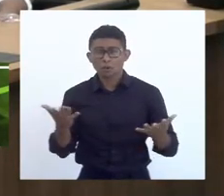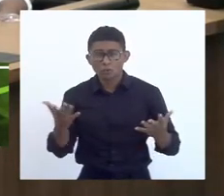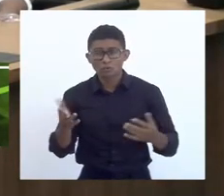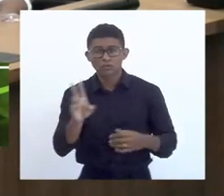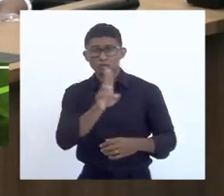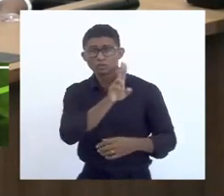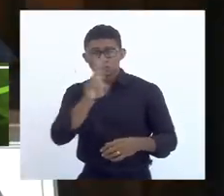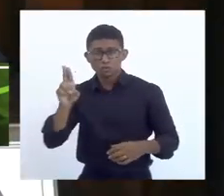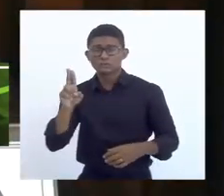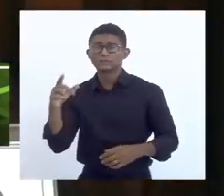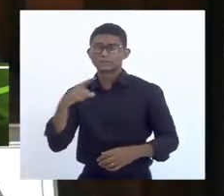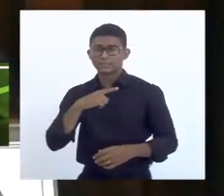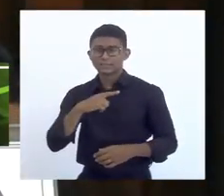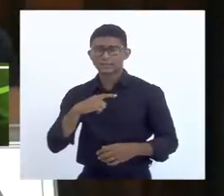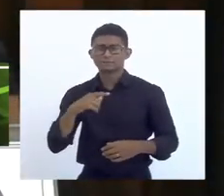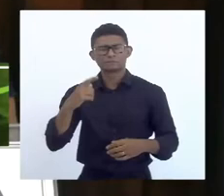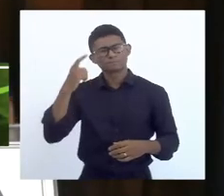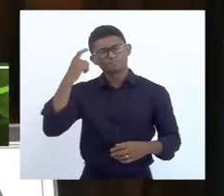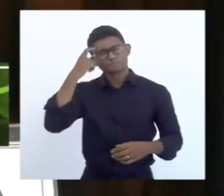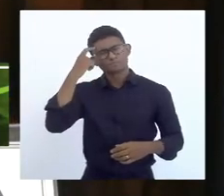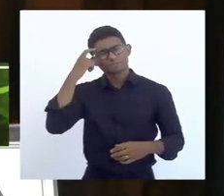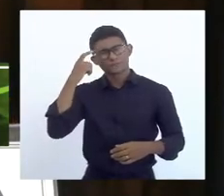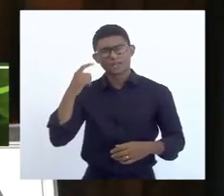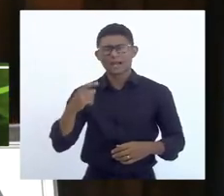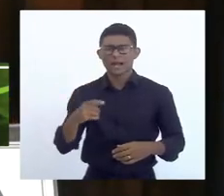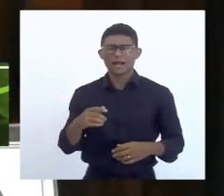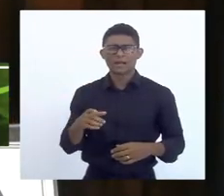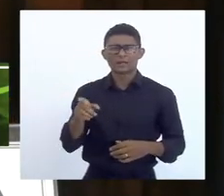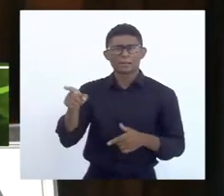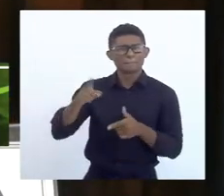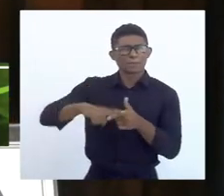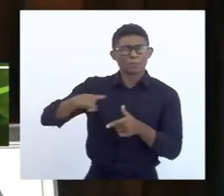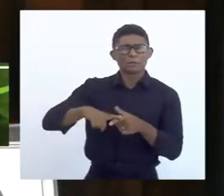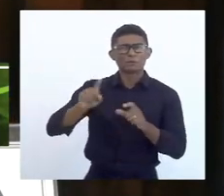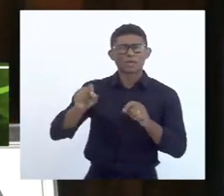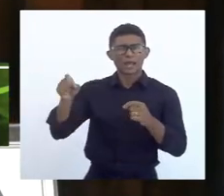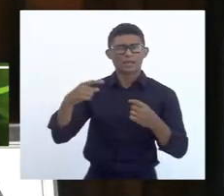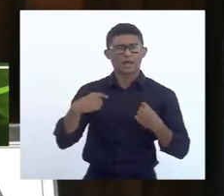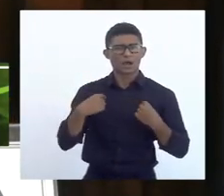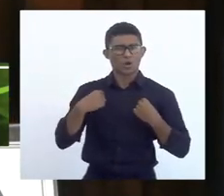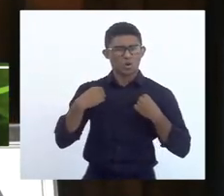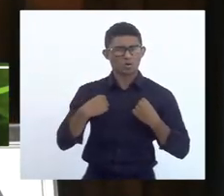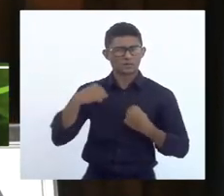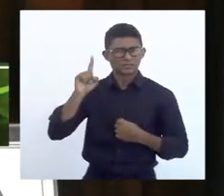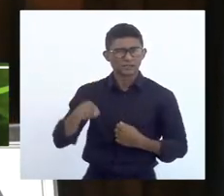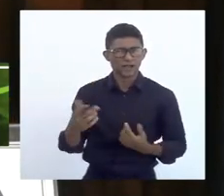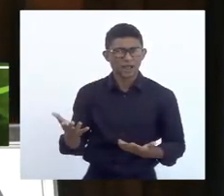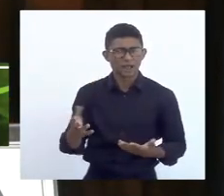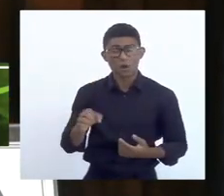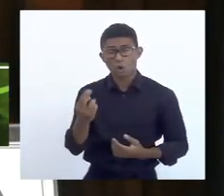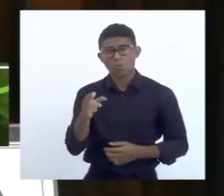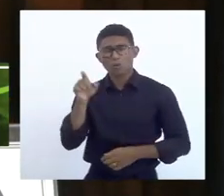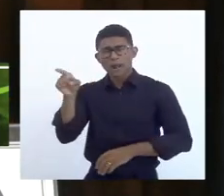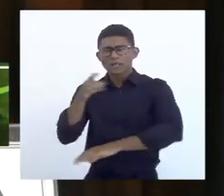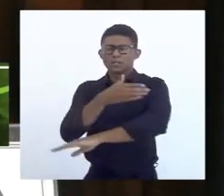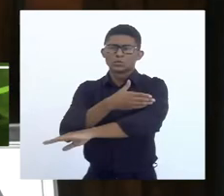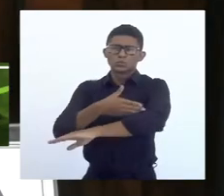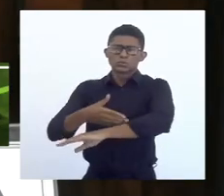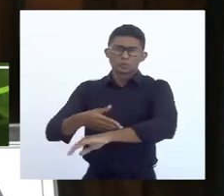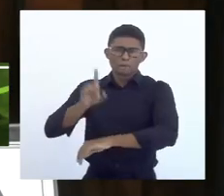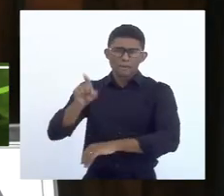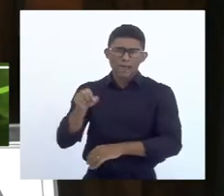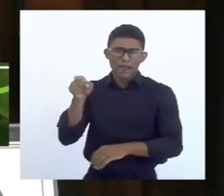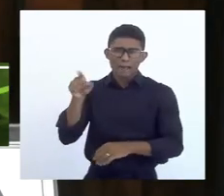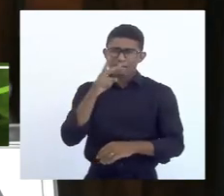e permanentemente se perguntar se realmente o problema é a roupa que está usando, se realmente a forma como se comporta não é adequada para